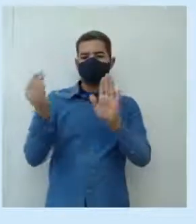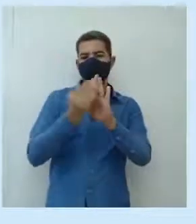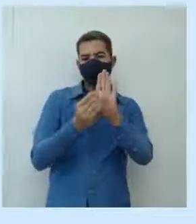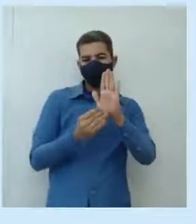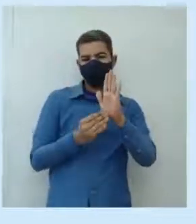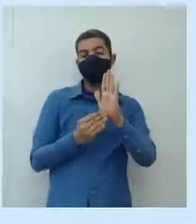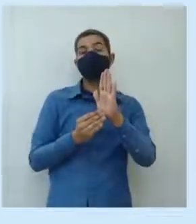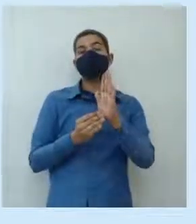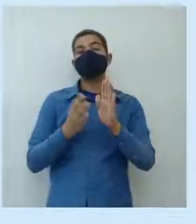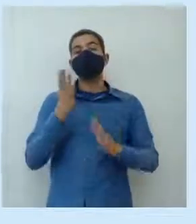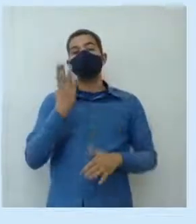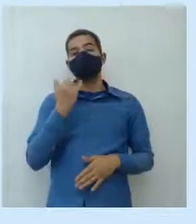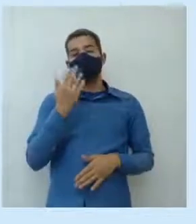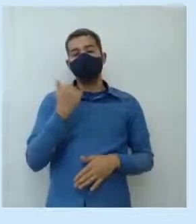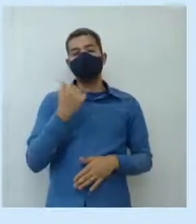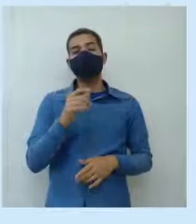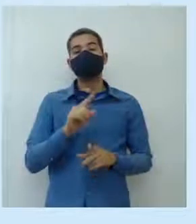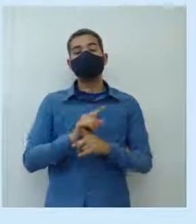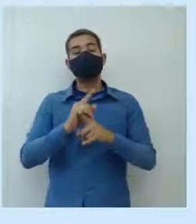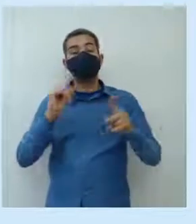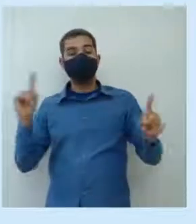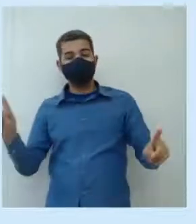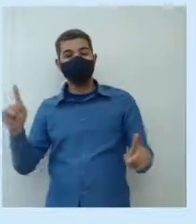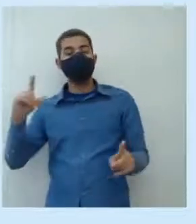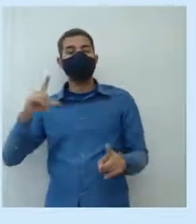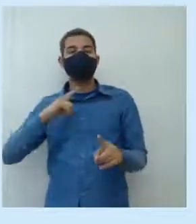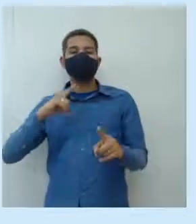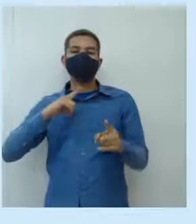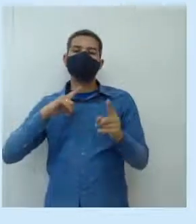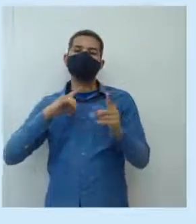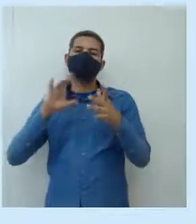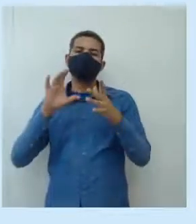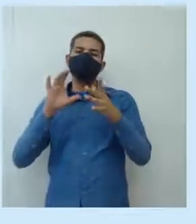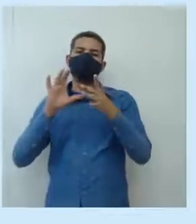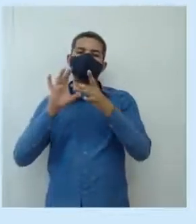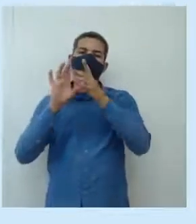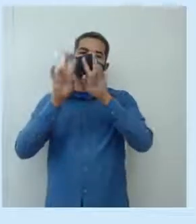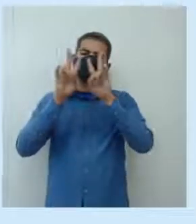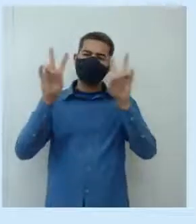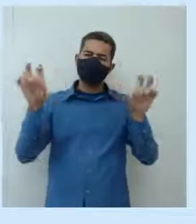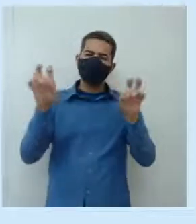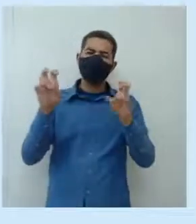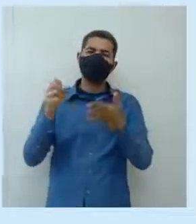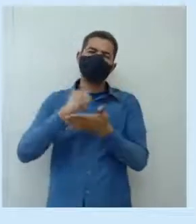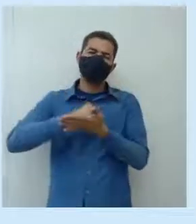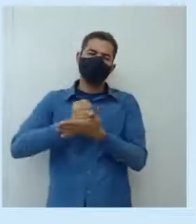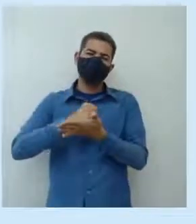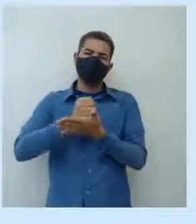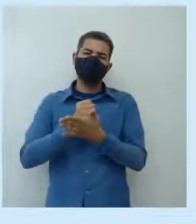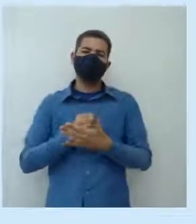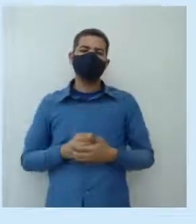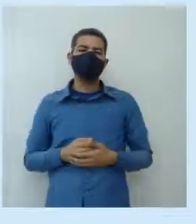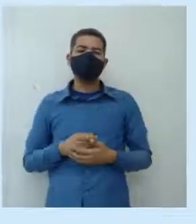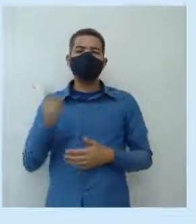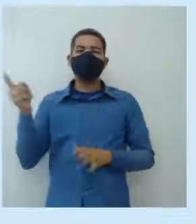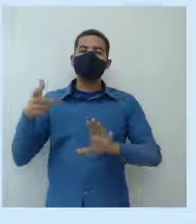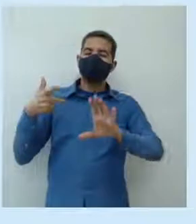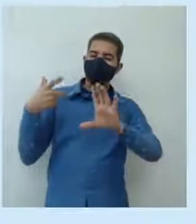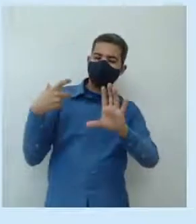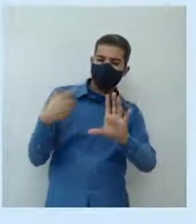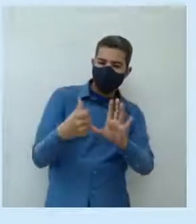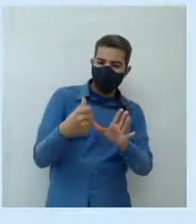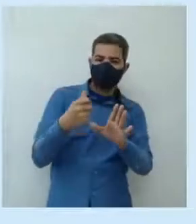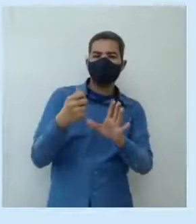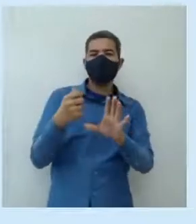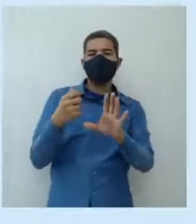desse agrotóxico, mas ela também trabalha com questões farmacêuticas. Então o que é que vai acontecer? Ela te envenena